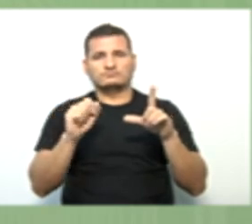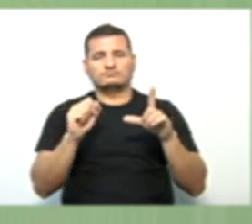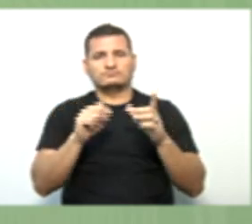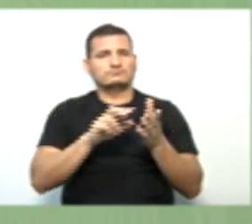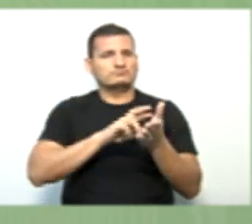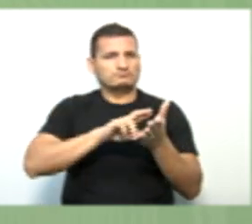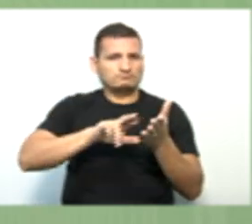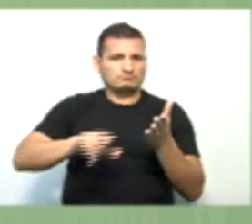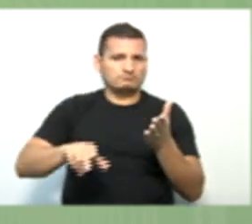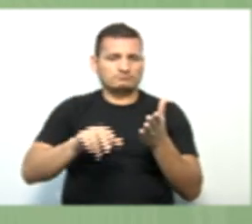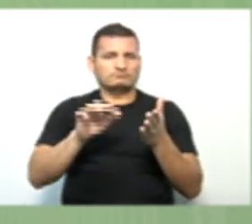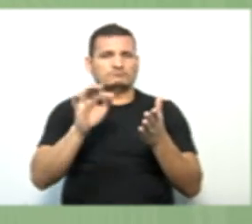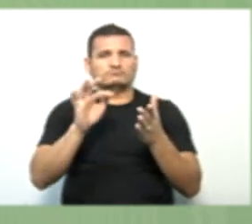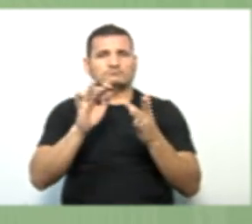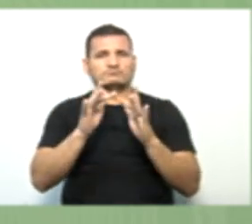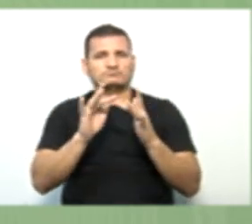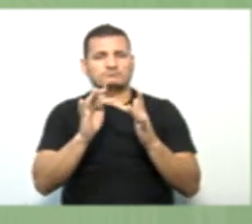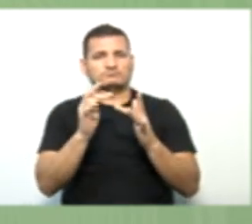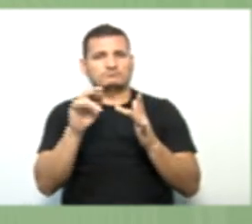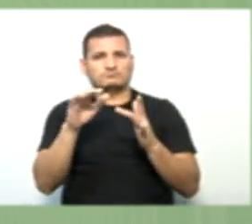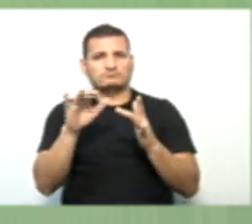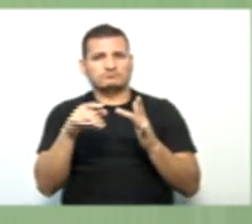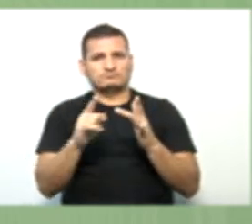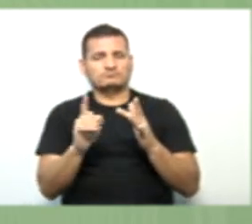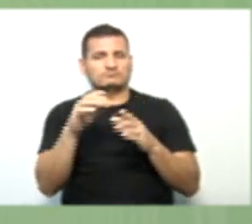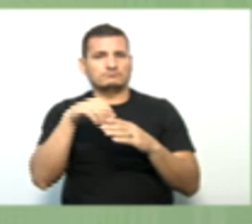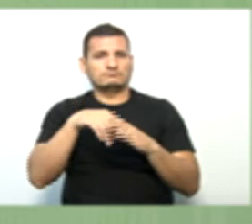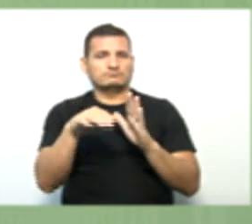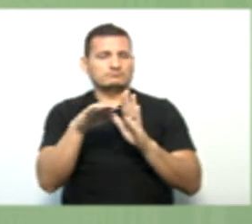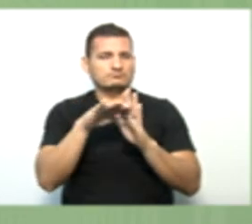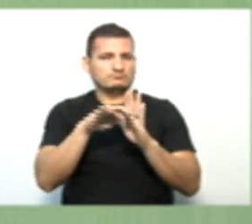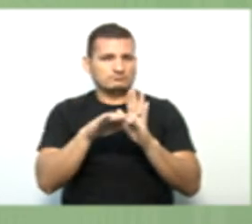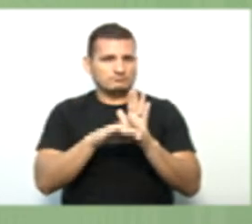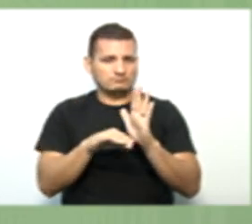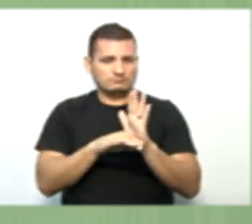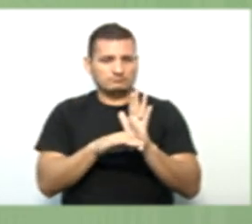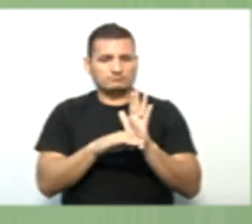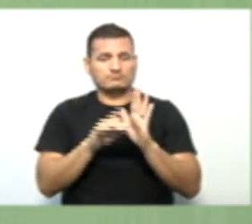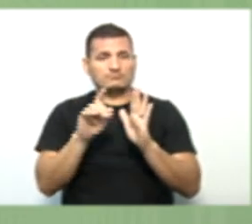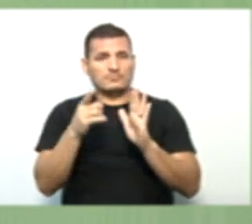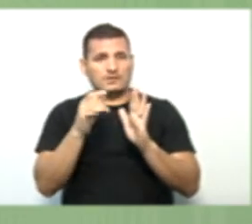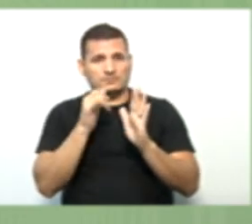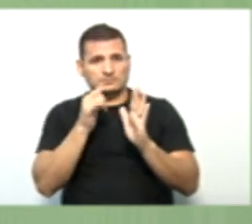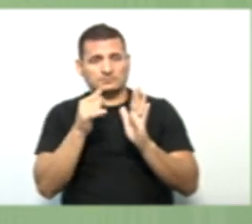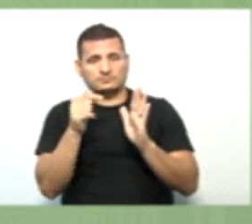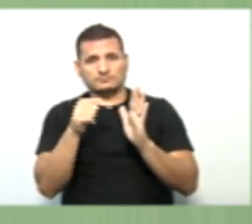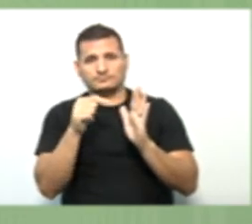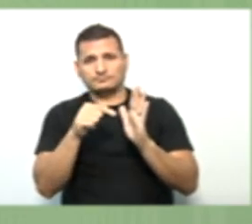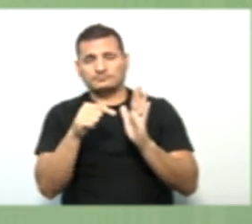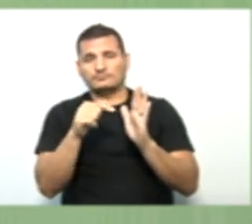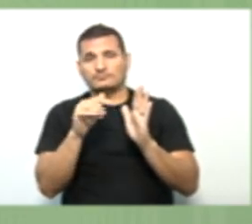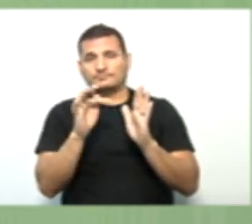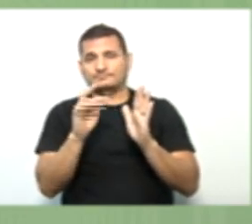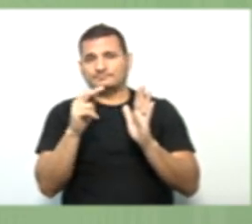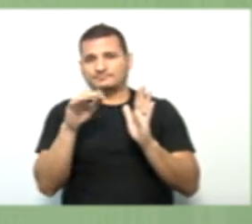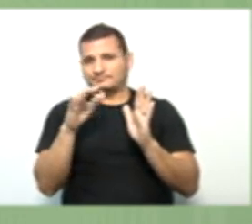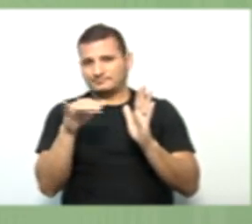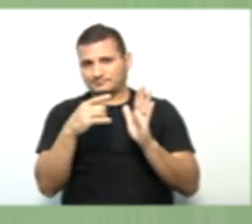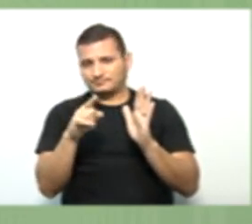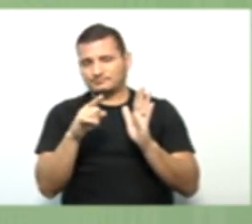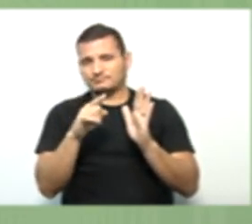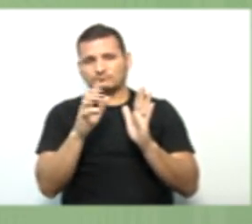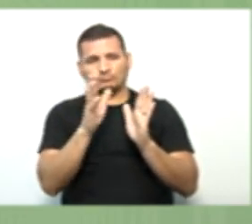função dentro do meu programa, diversas funções, desculpa, dentro do meu programa, mas se eu não chamar essas funções nenhuma vez, elas não